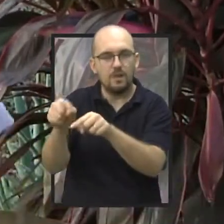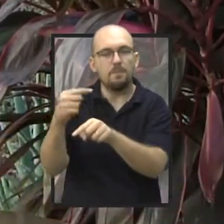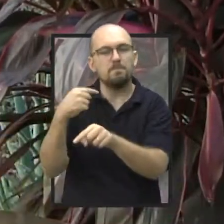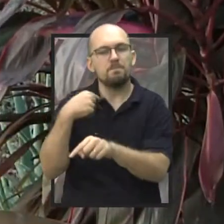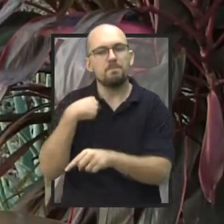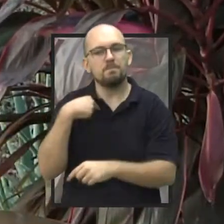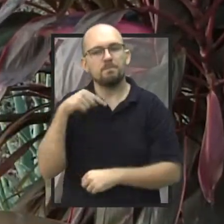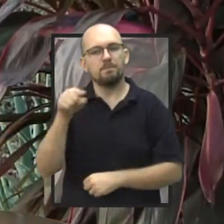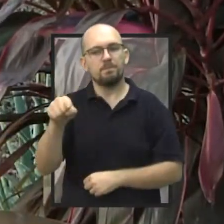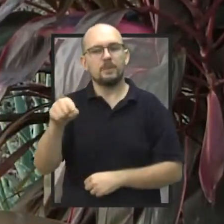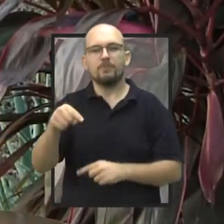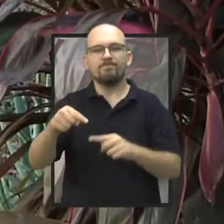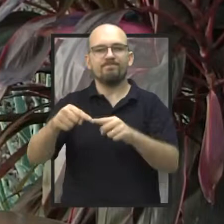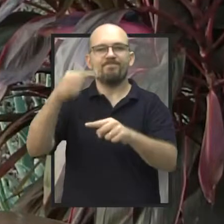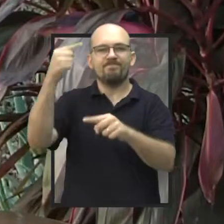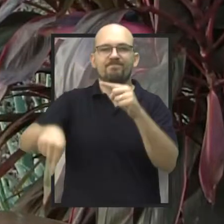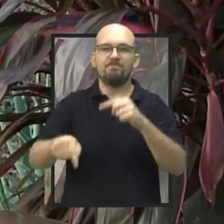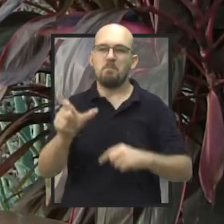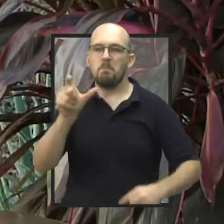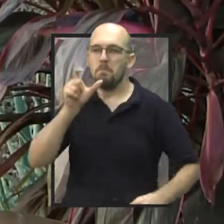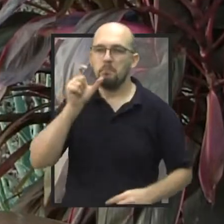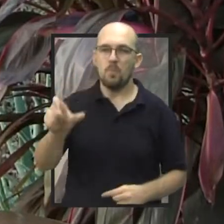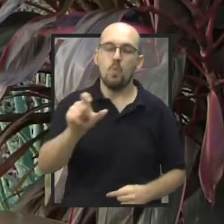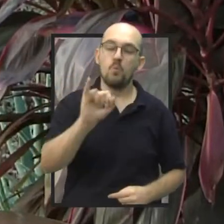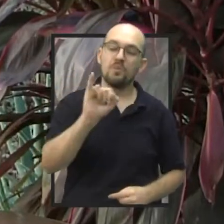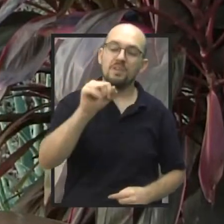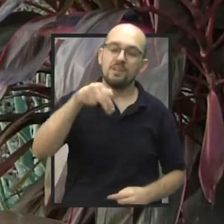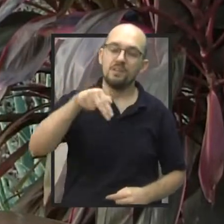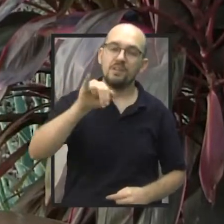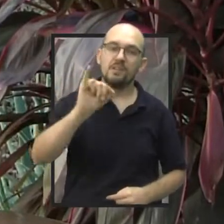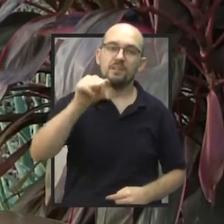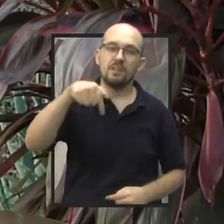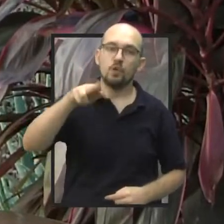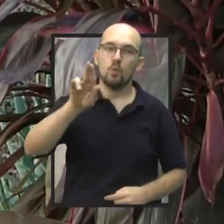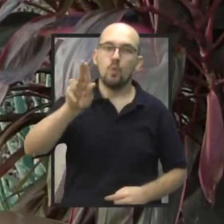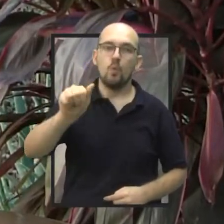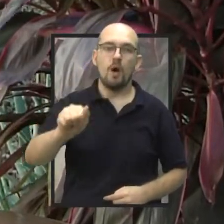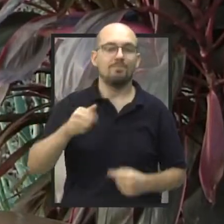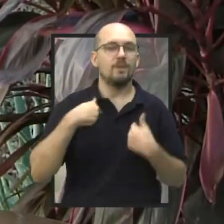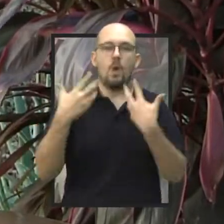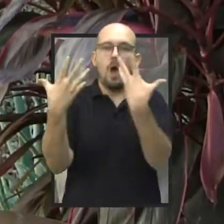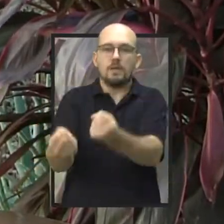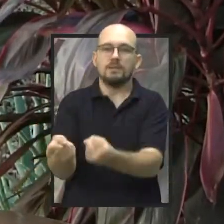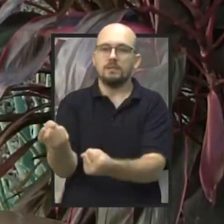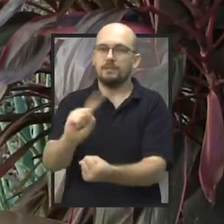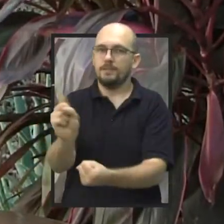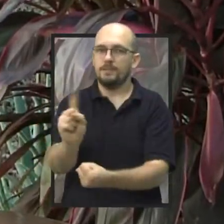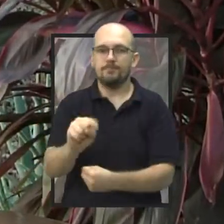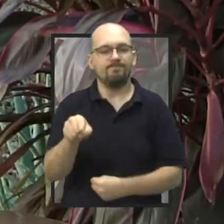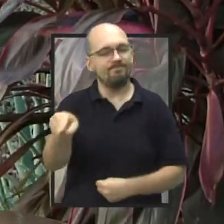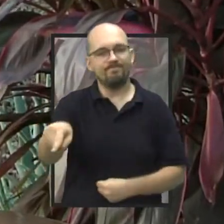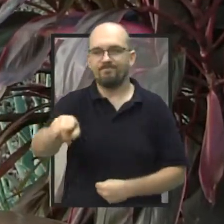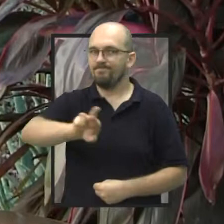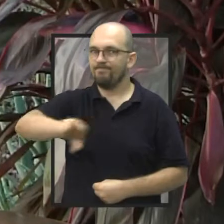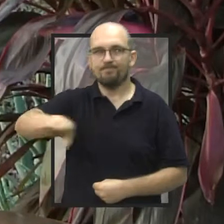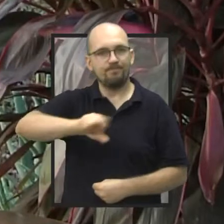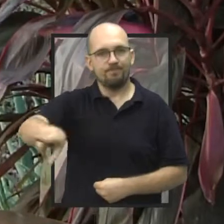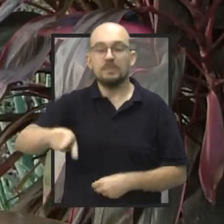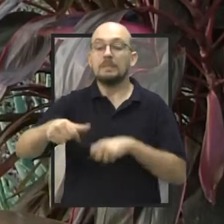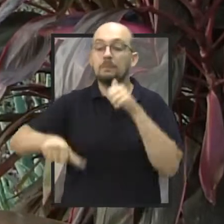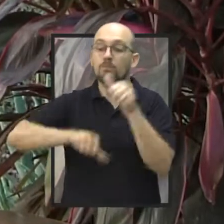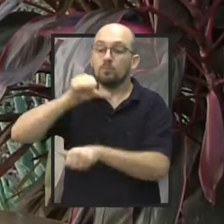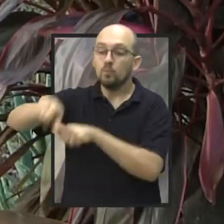eu chamei de iníqua e repito, eu não aceito como regulamento. Há necessidade de